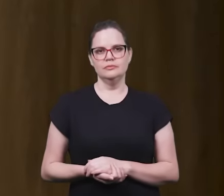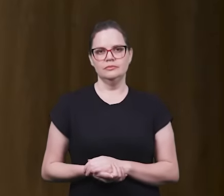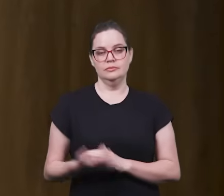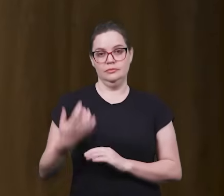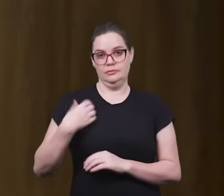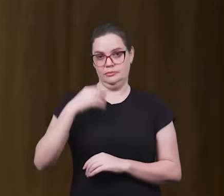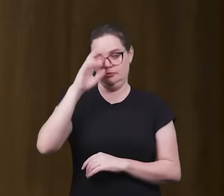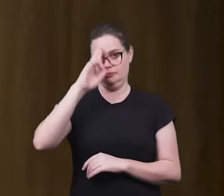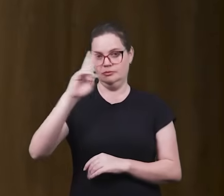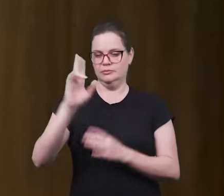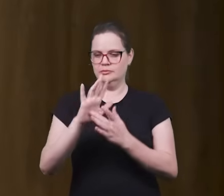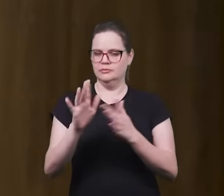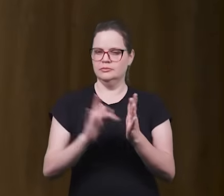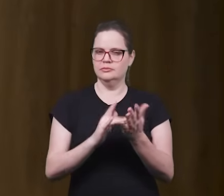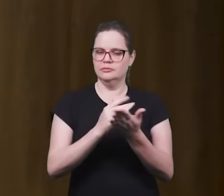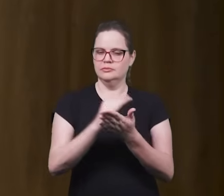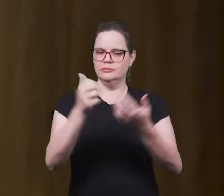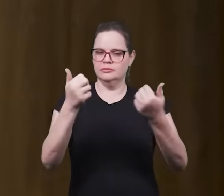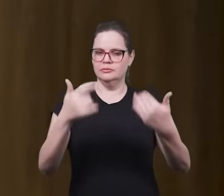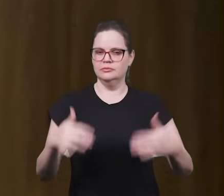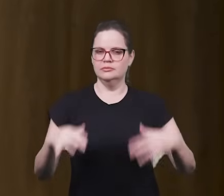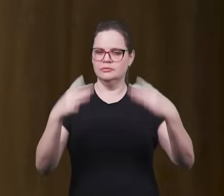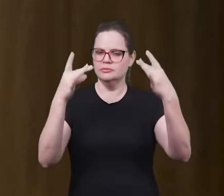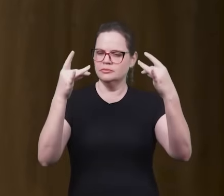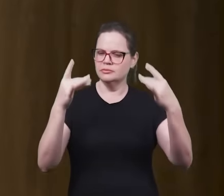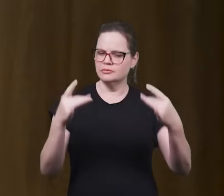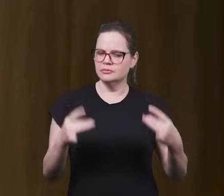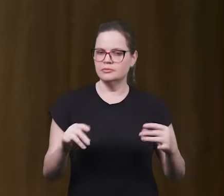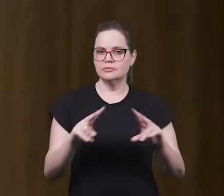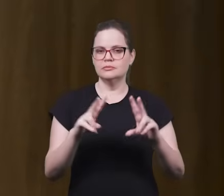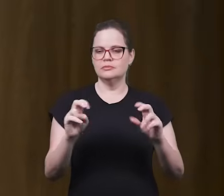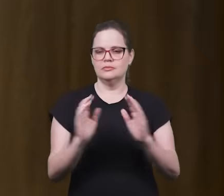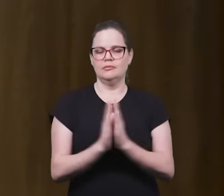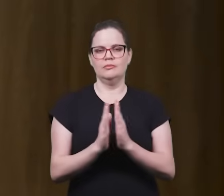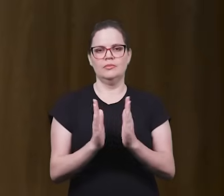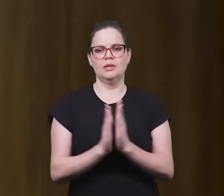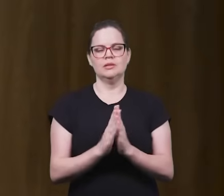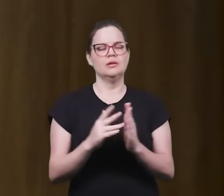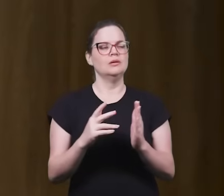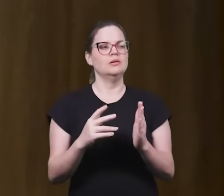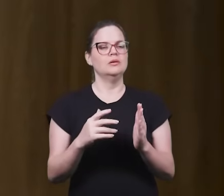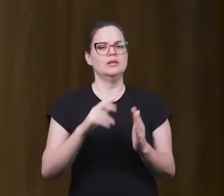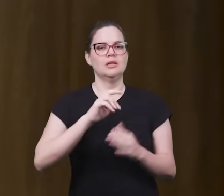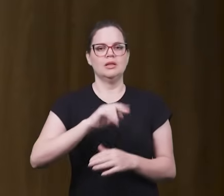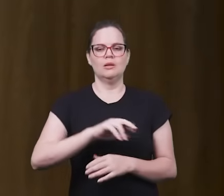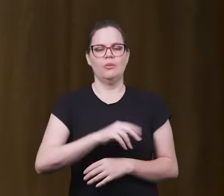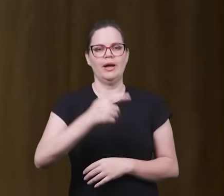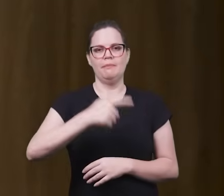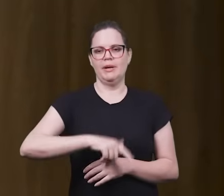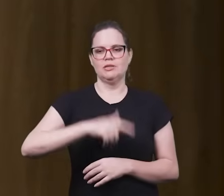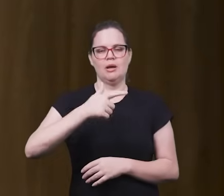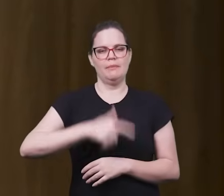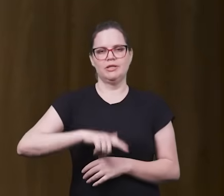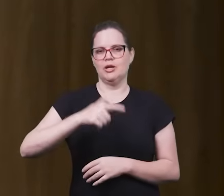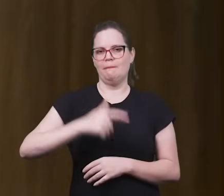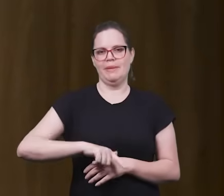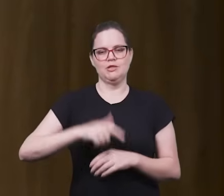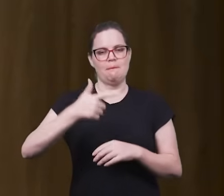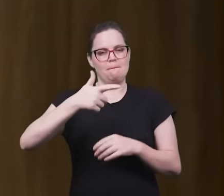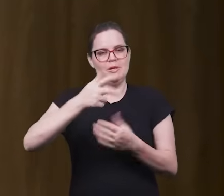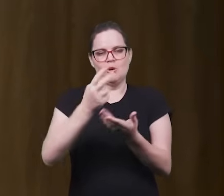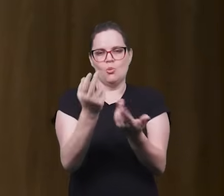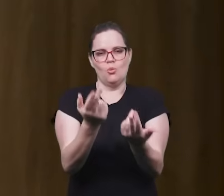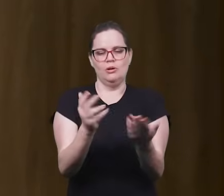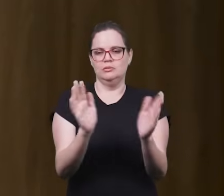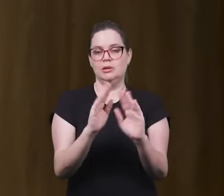da oração, não no sentido de uma repetição, mas de uma experiência com o Senhor. O texto base